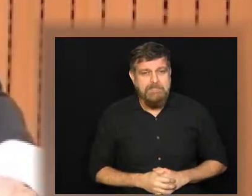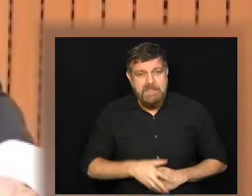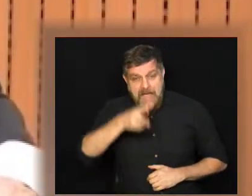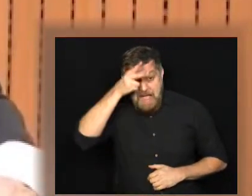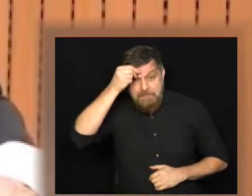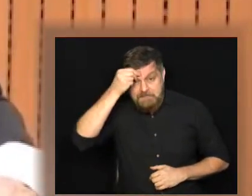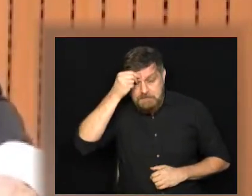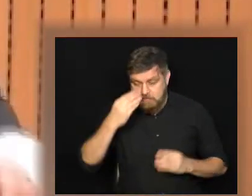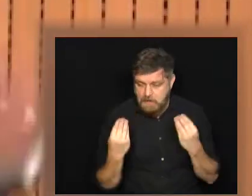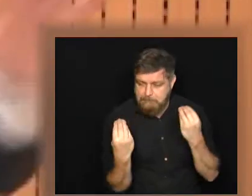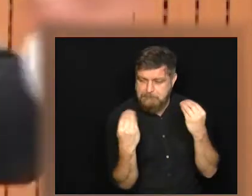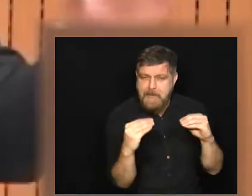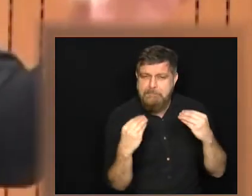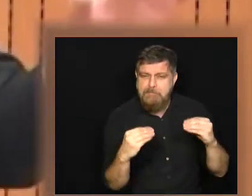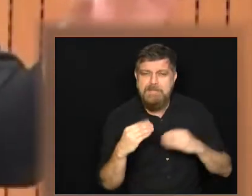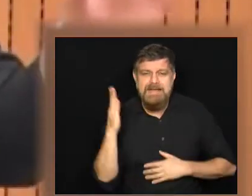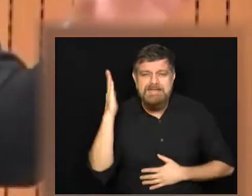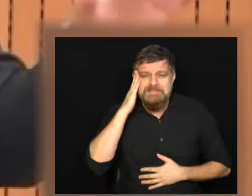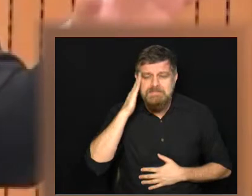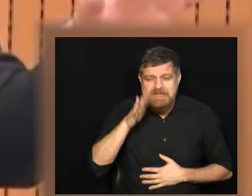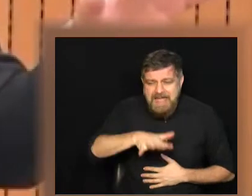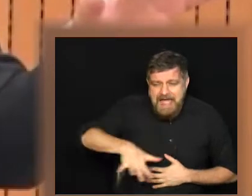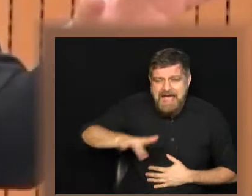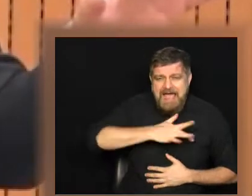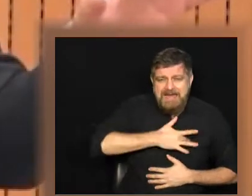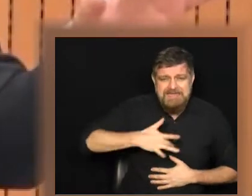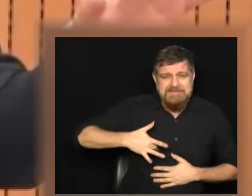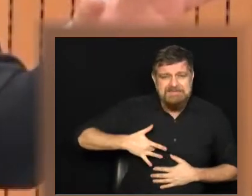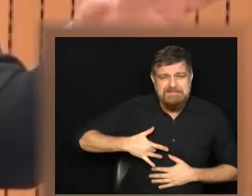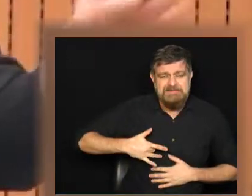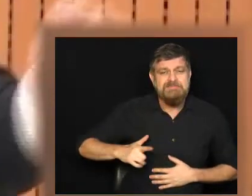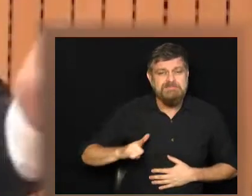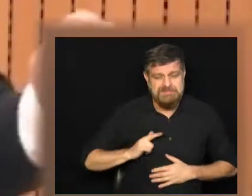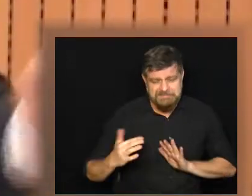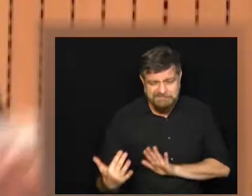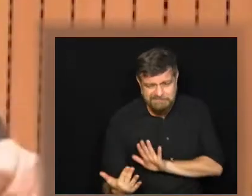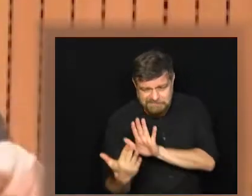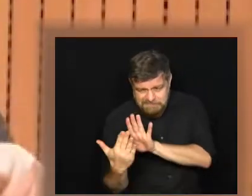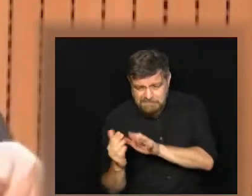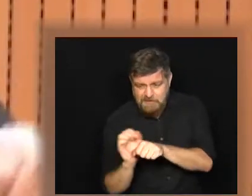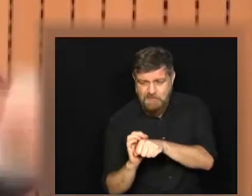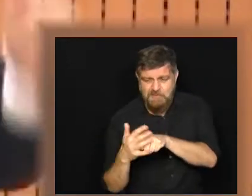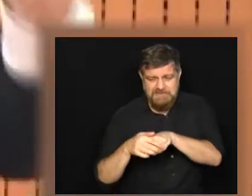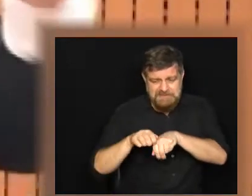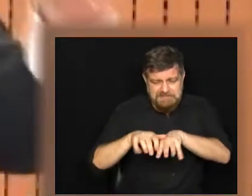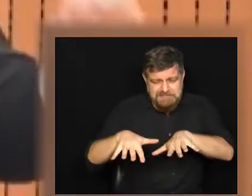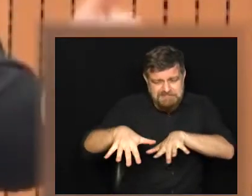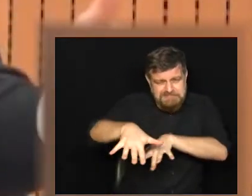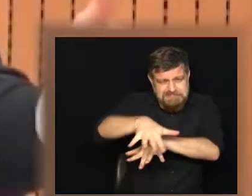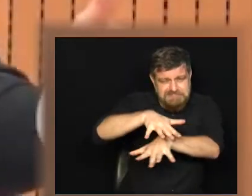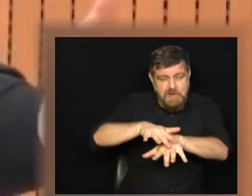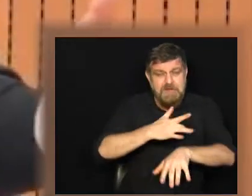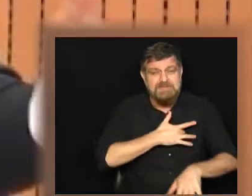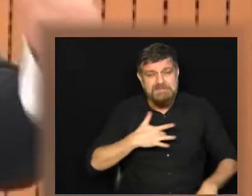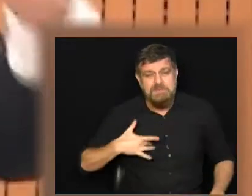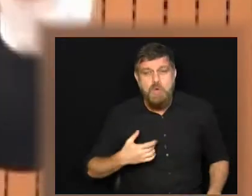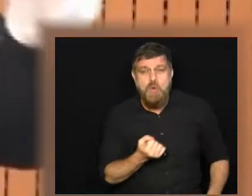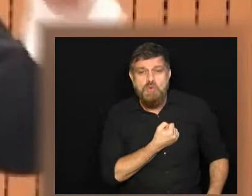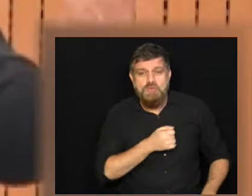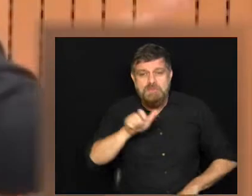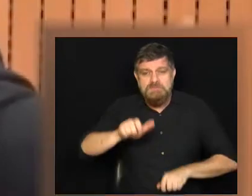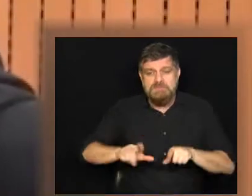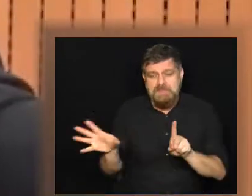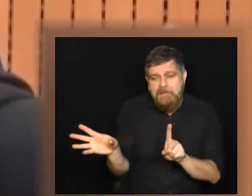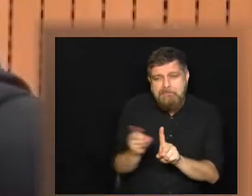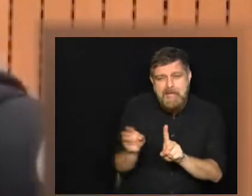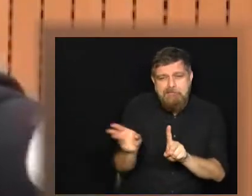prefeitura dos impactos, aquilo que da Covid-19 na saúde, o número de pessoas